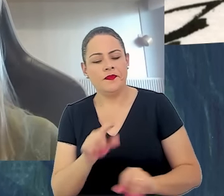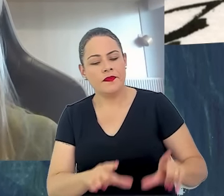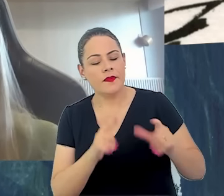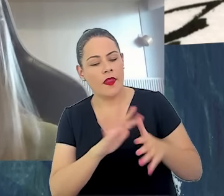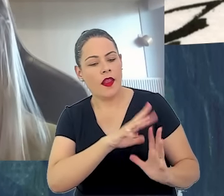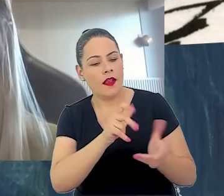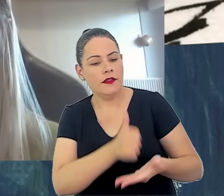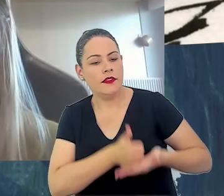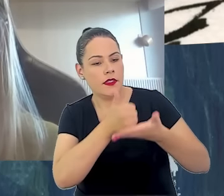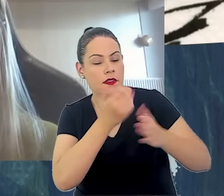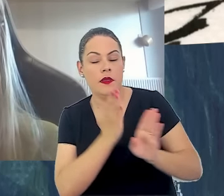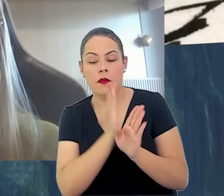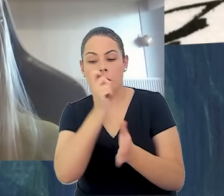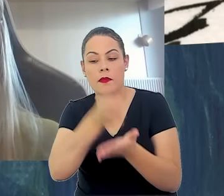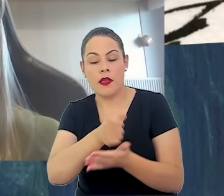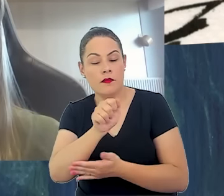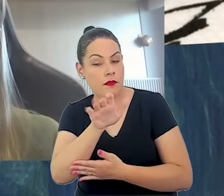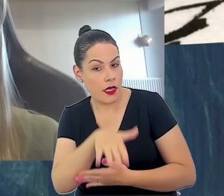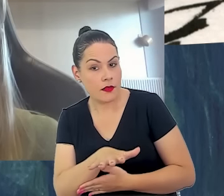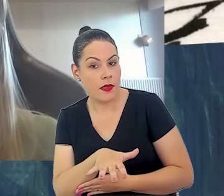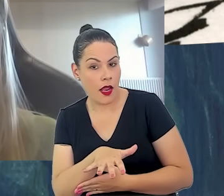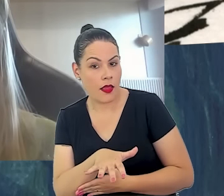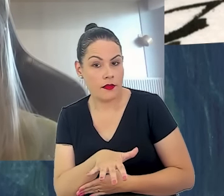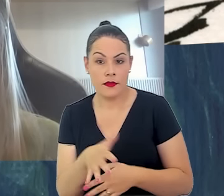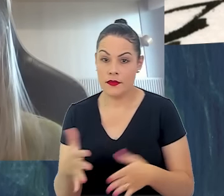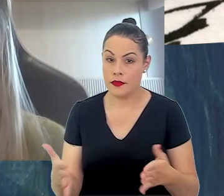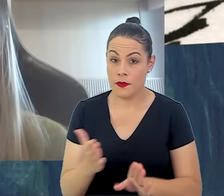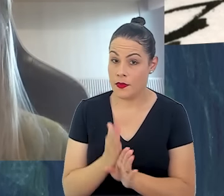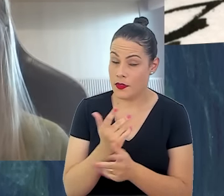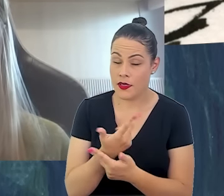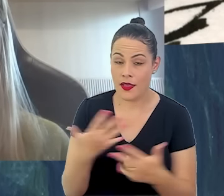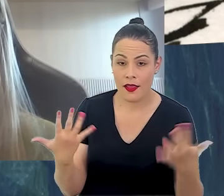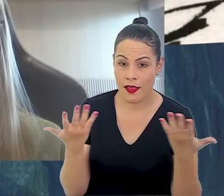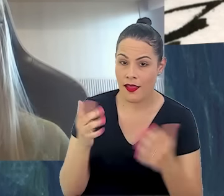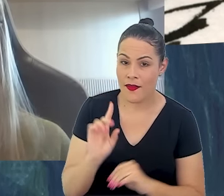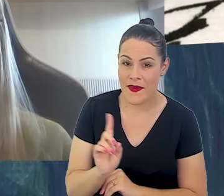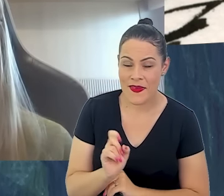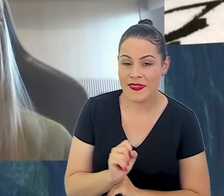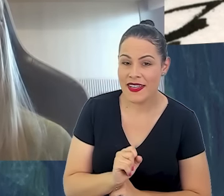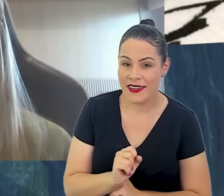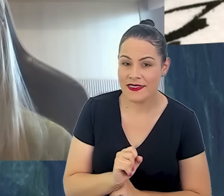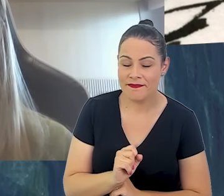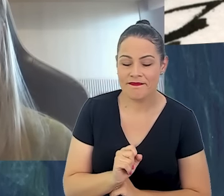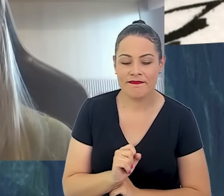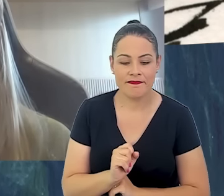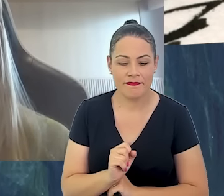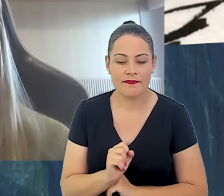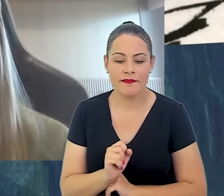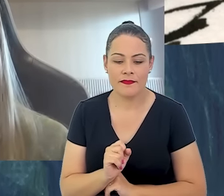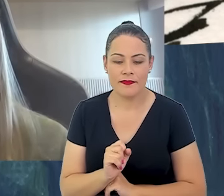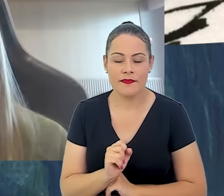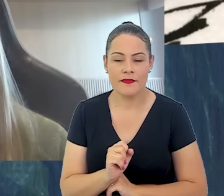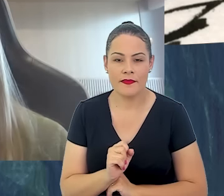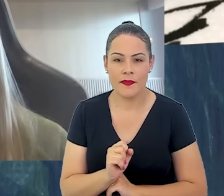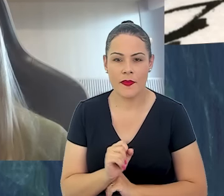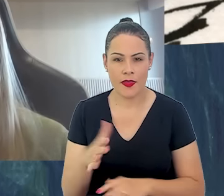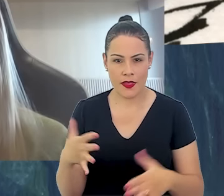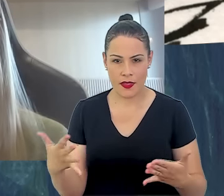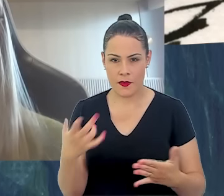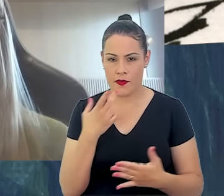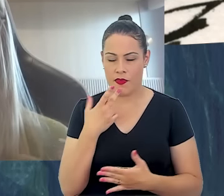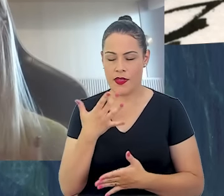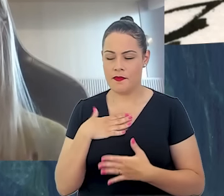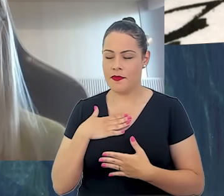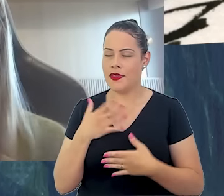título sustentável, então eu tenho que pagar mais barato. Isso é algo que não acontece, né? Eu